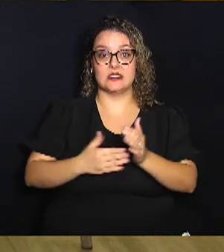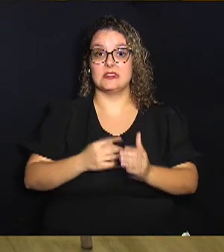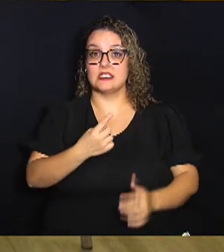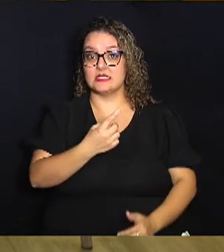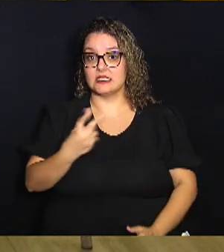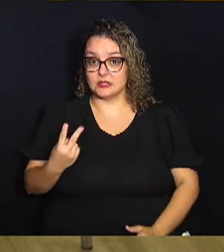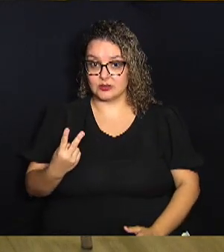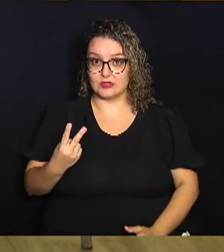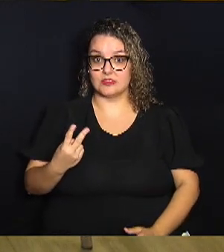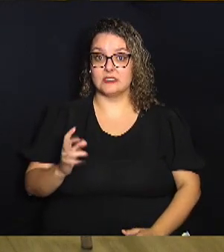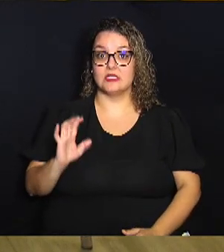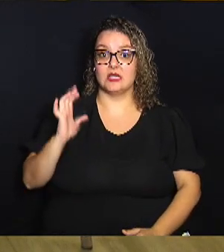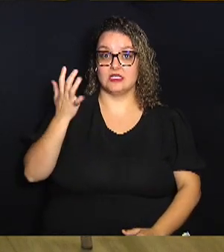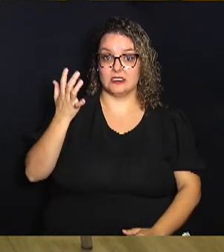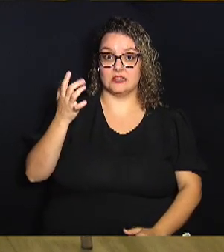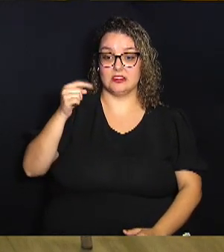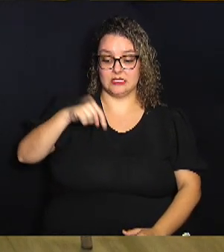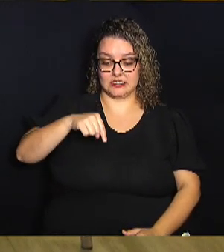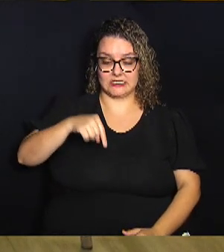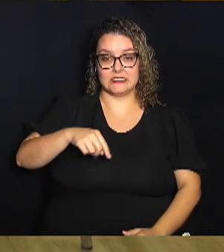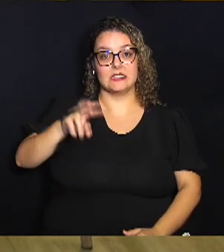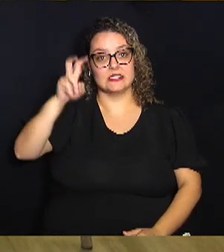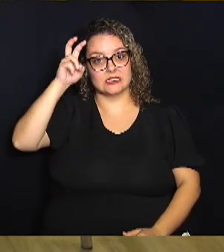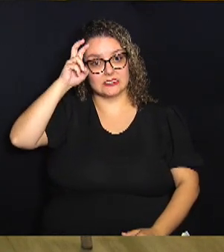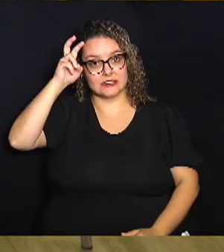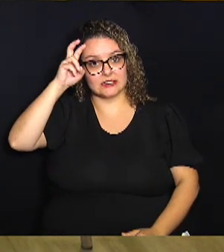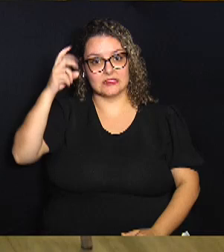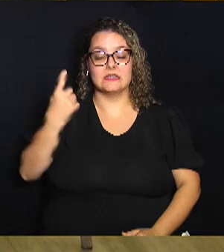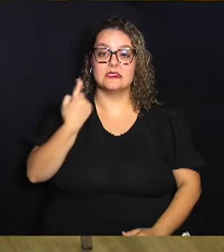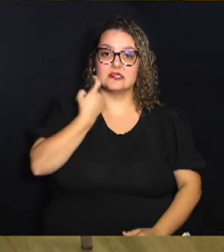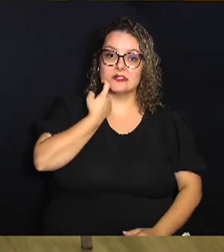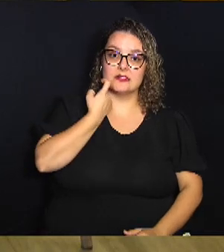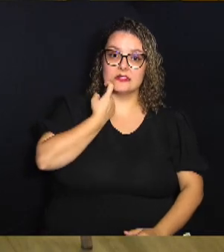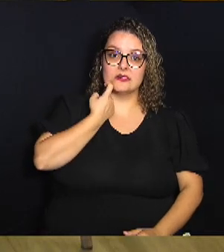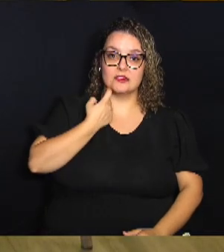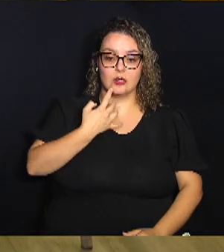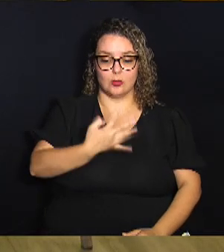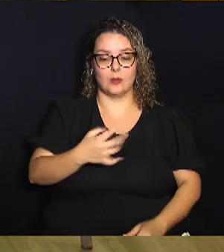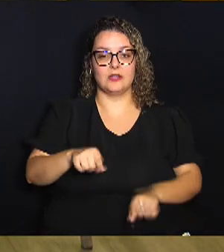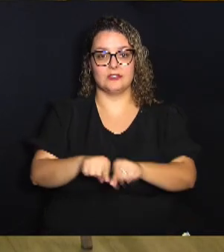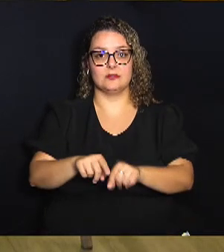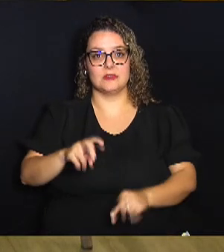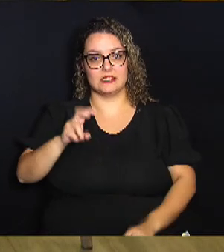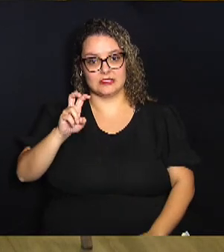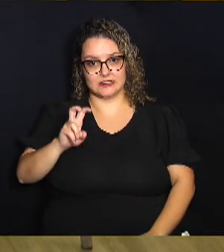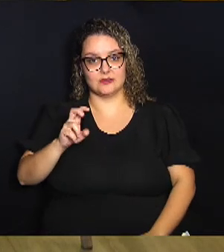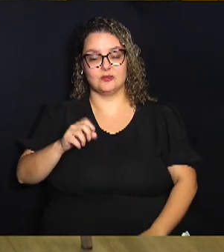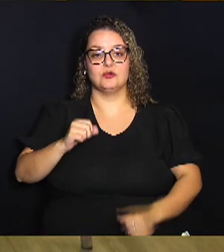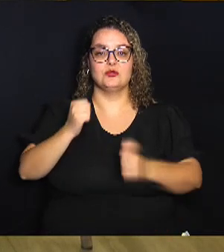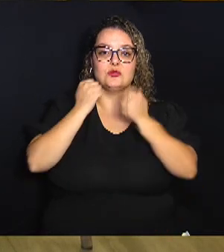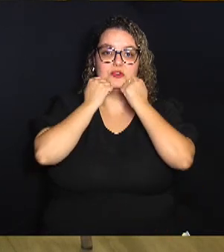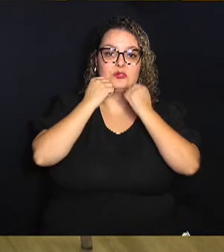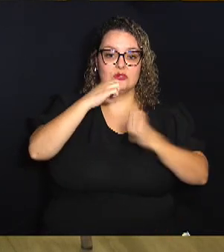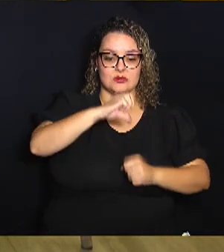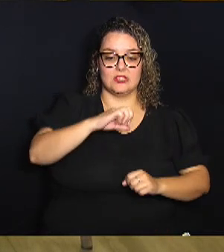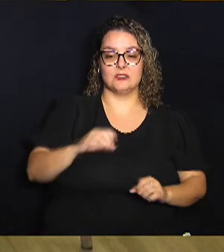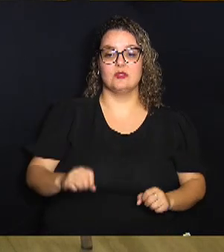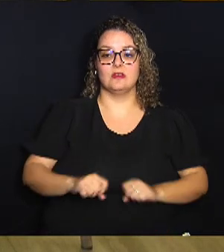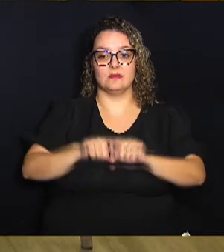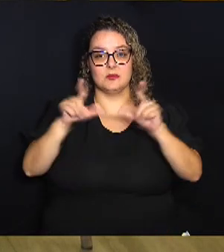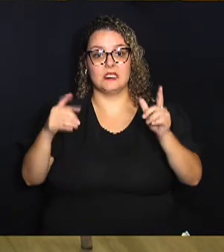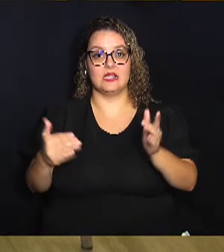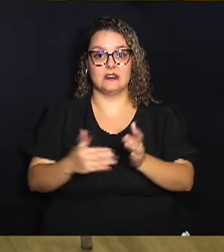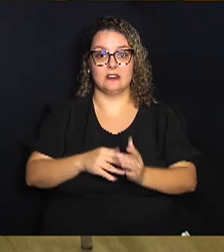anos ocorre nesta quinta e sexta-feira, 4 e 5 de julho, das 9 da manhã ao meio-dia